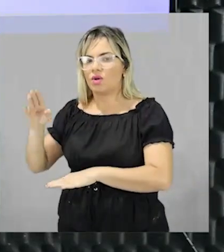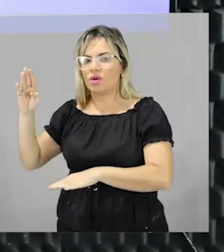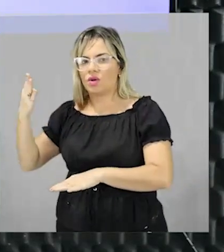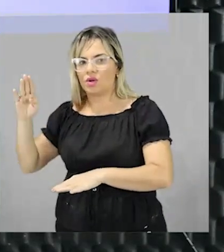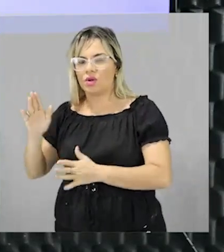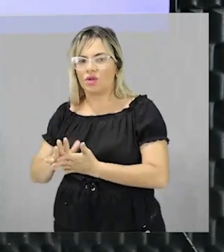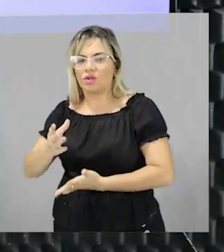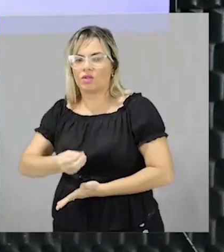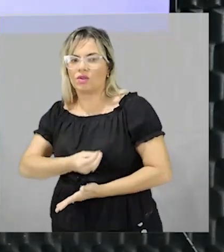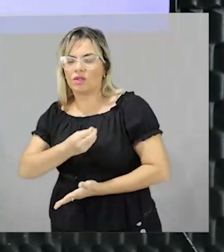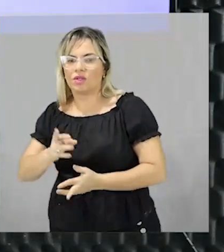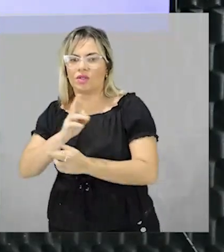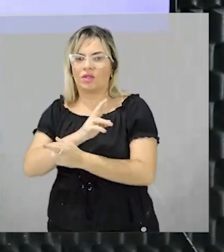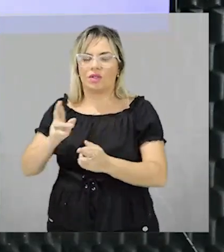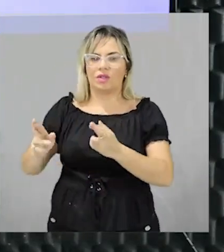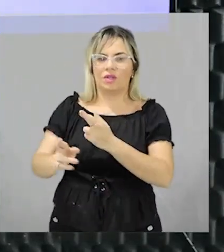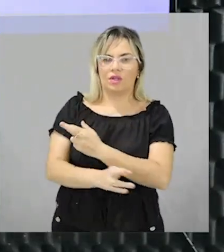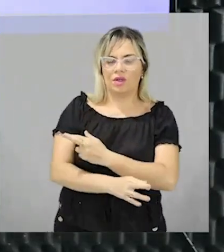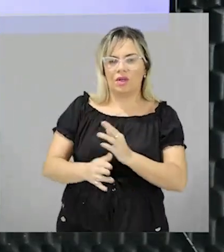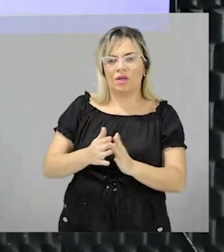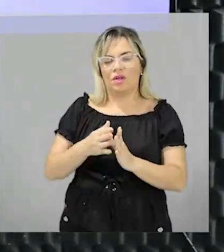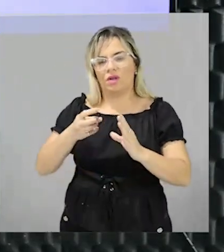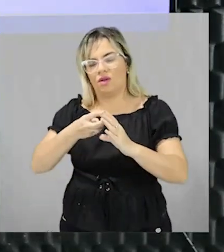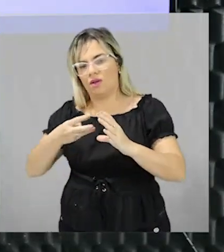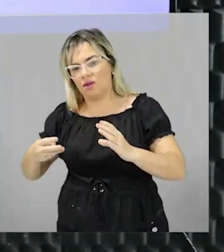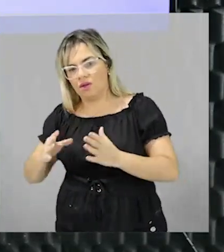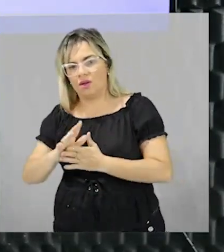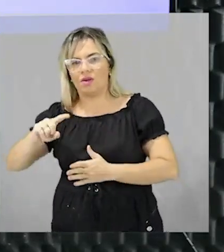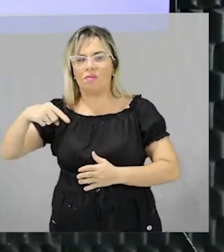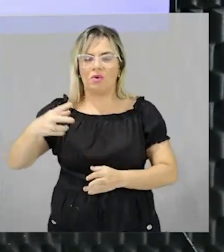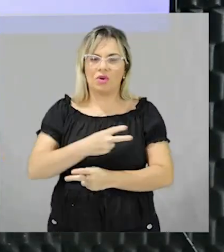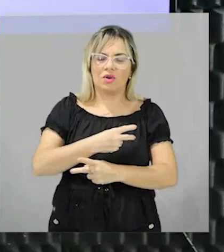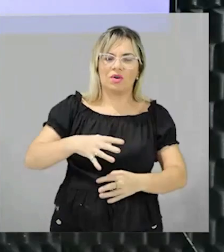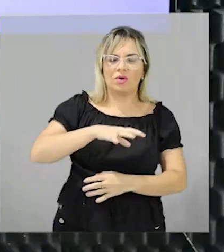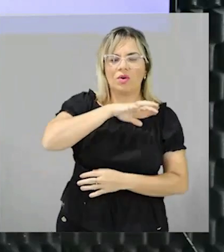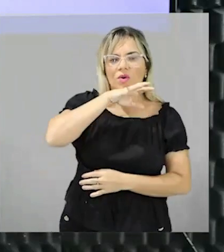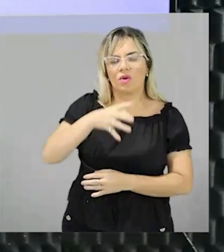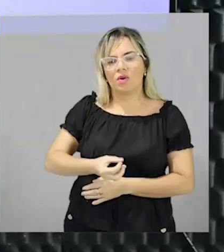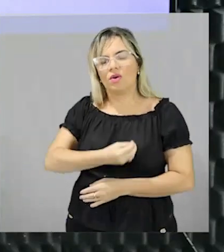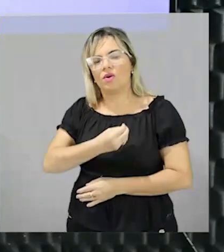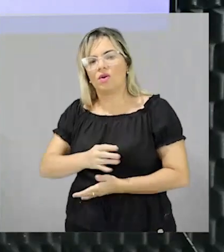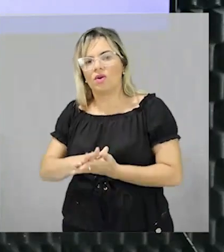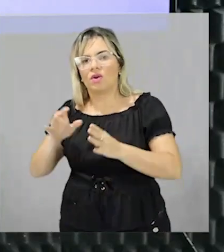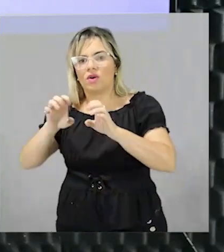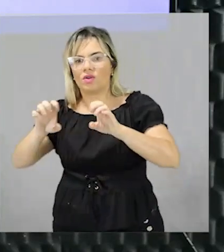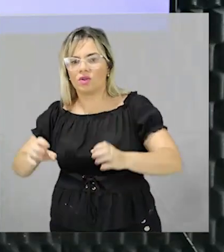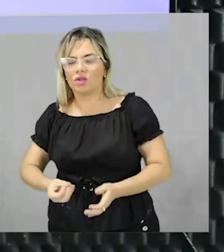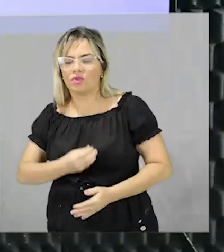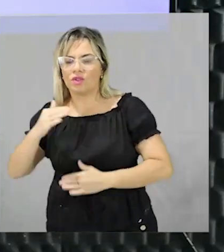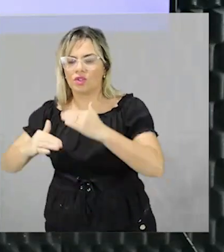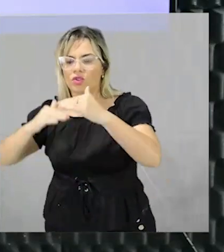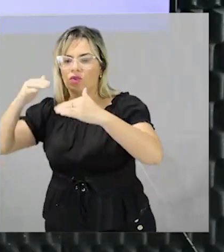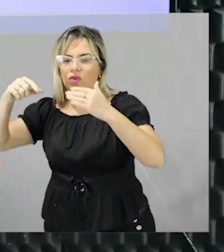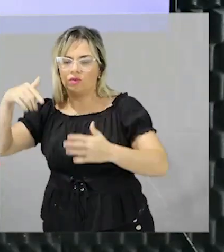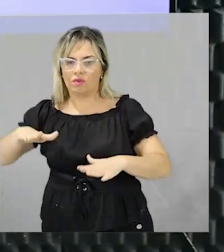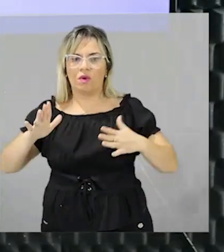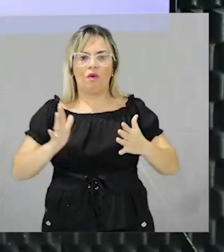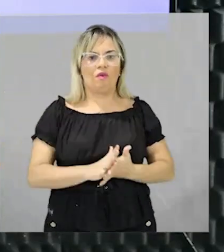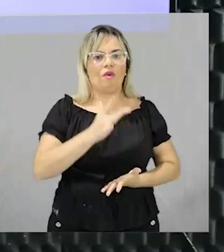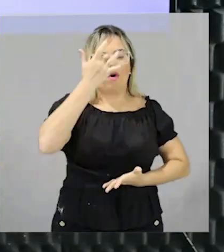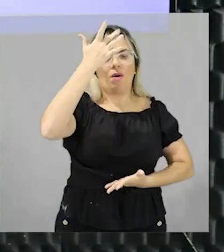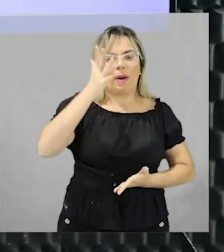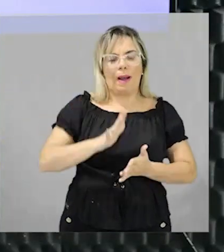biológica do planeta, relativos às células e depois aos animais, ou seja, a estrutura de vida que se desenvolve, beleza? Fácil,